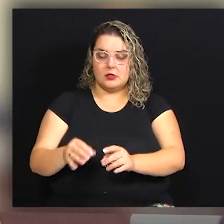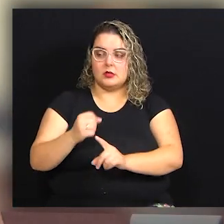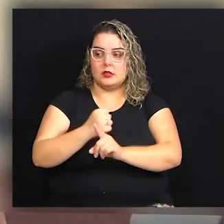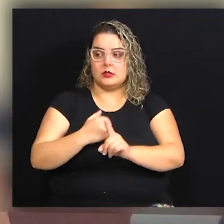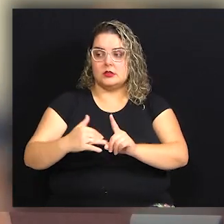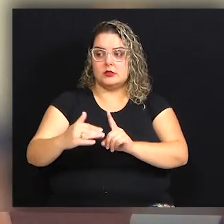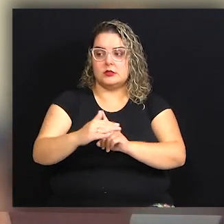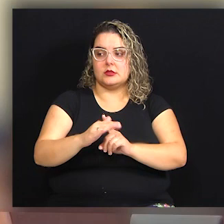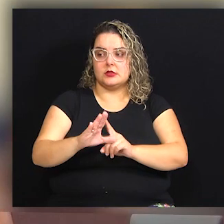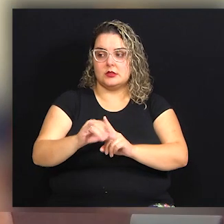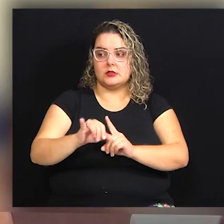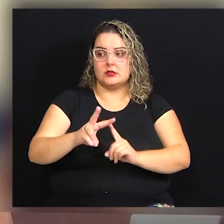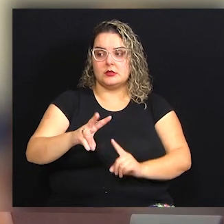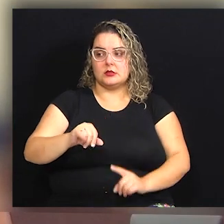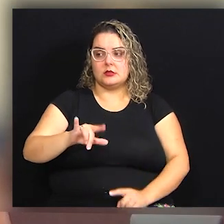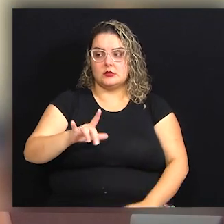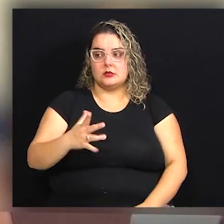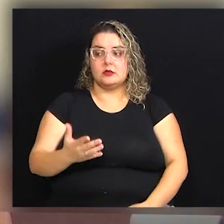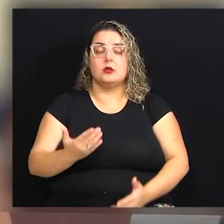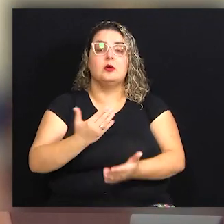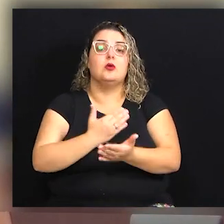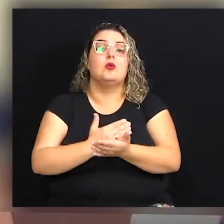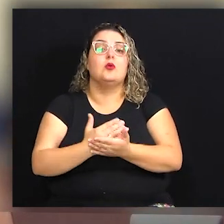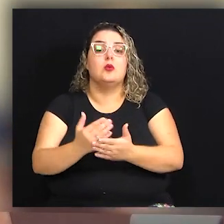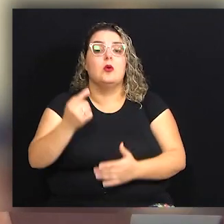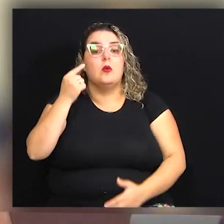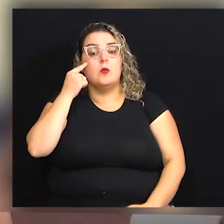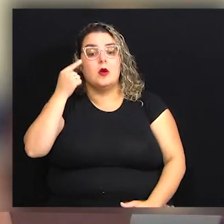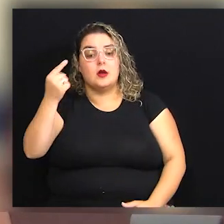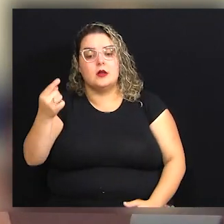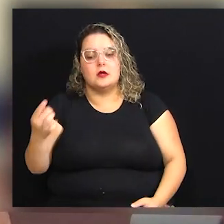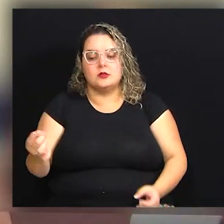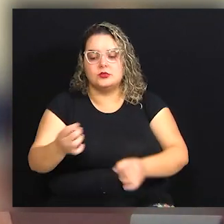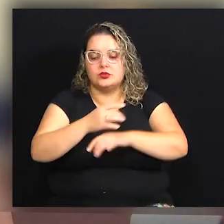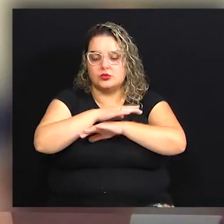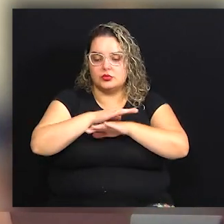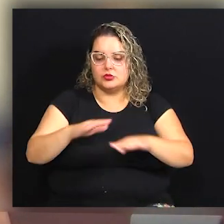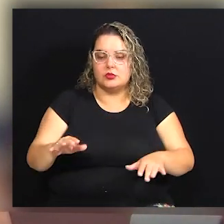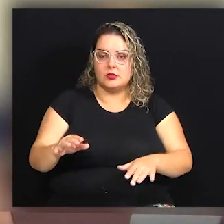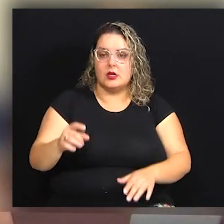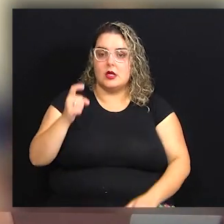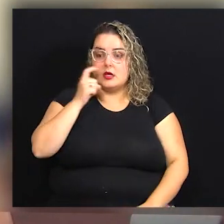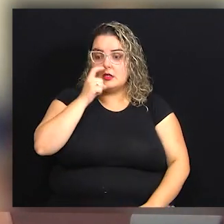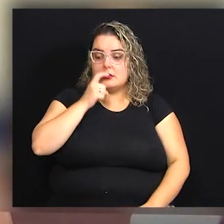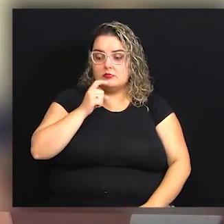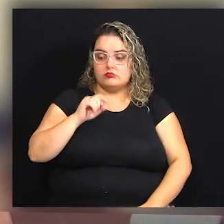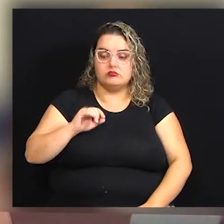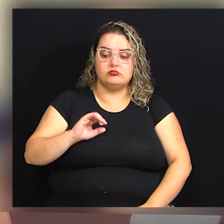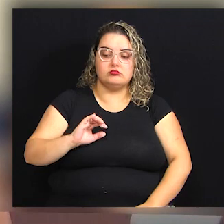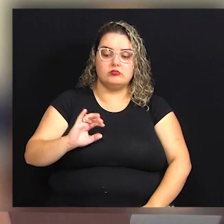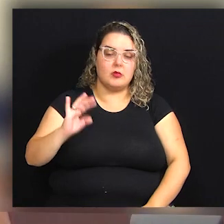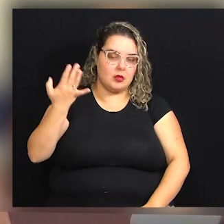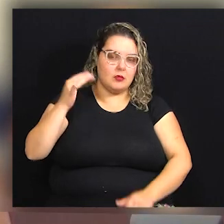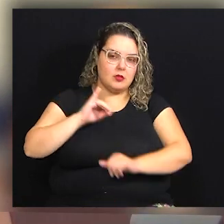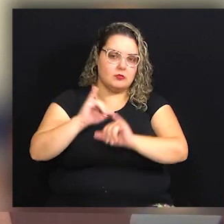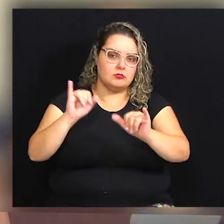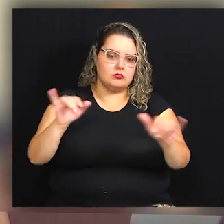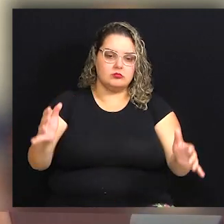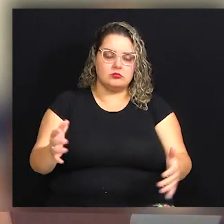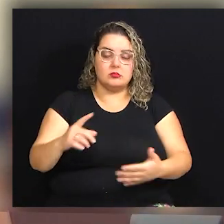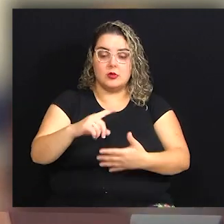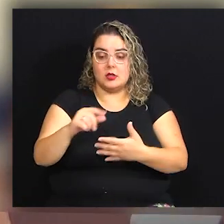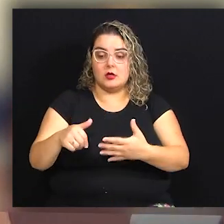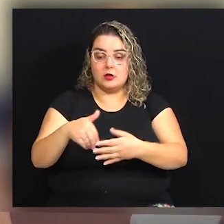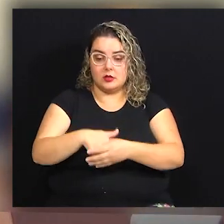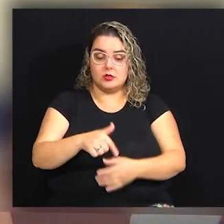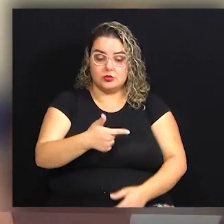da sociedade civil, que a princípio começou, né, com o intuito de combater as fake news, né, que estavam circulando ali nas